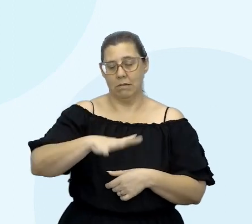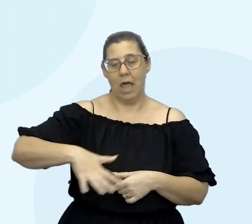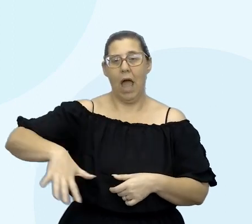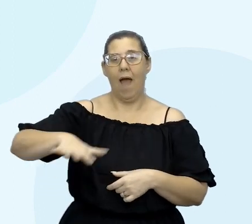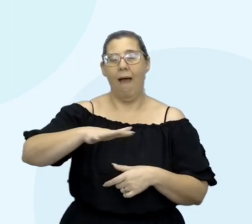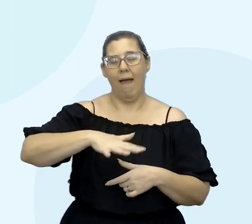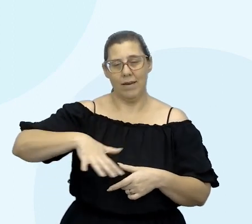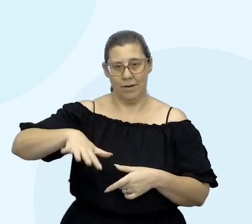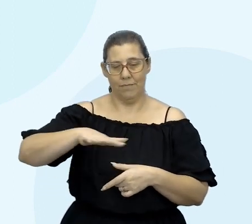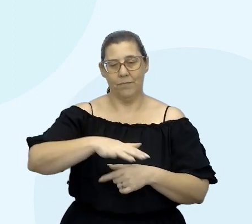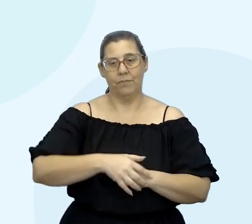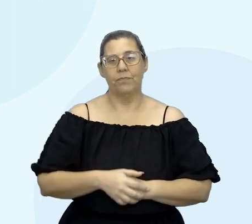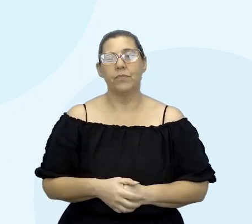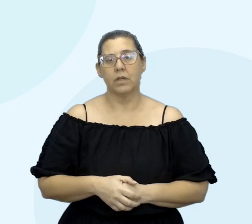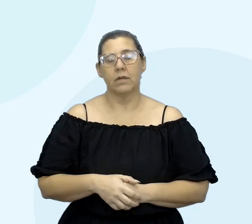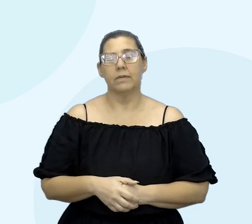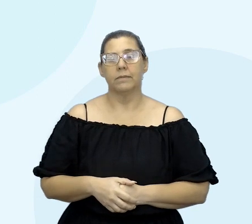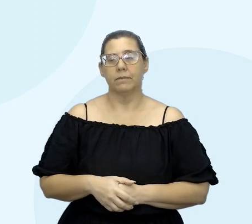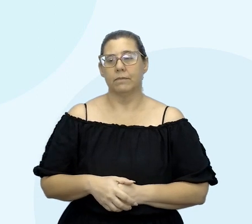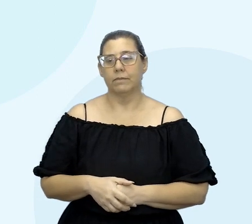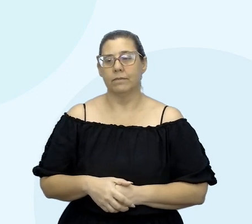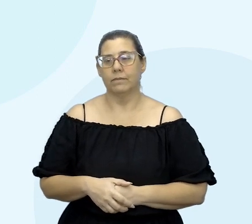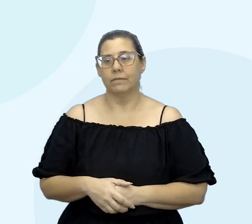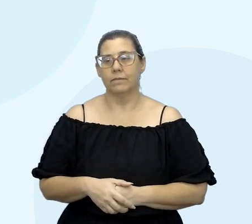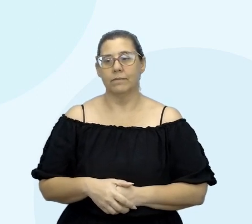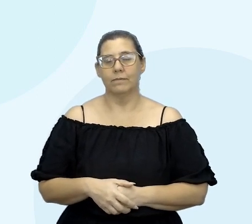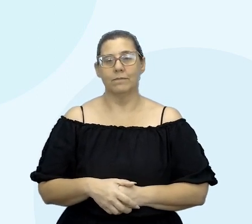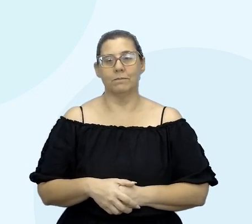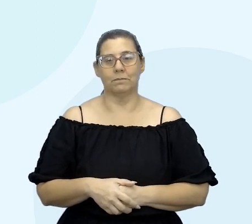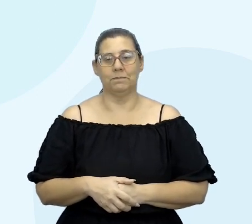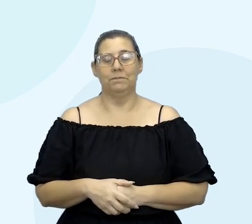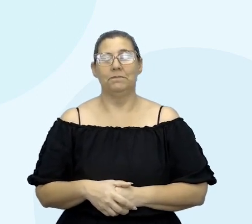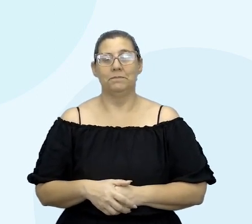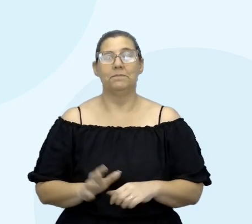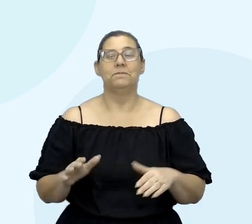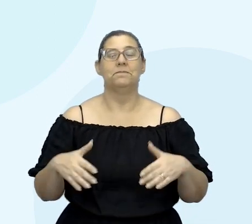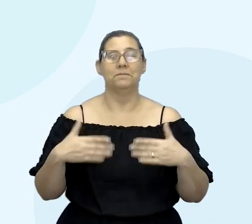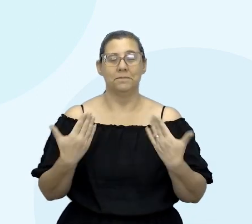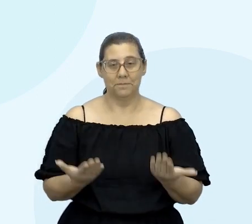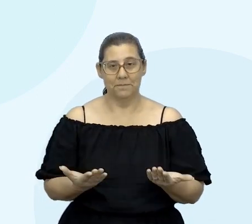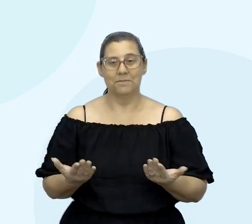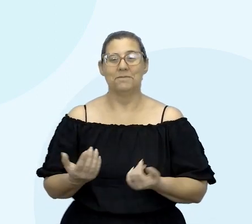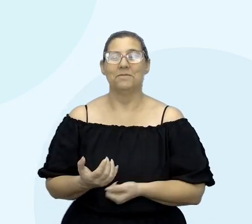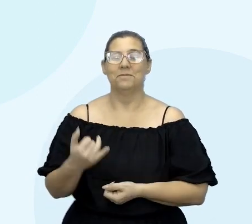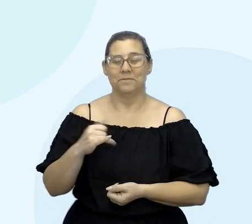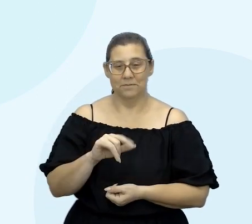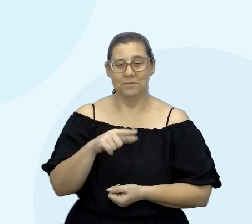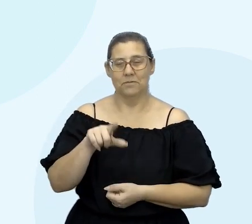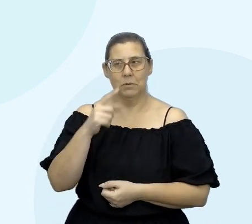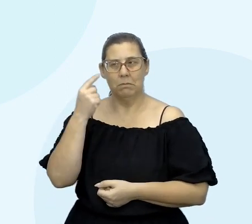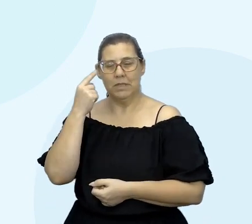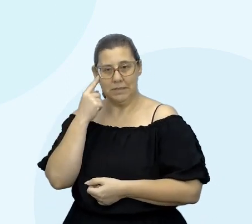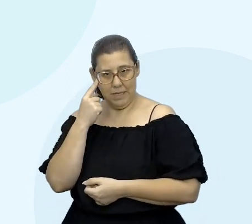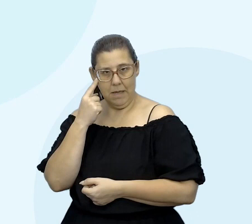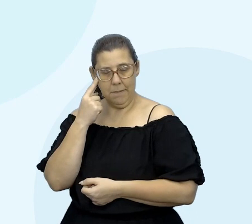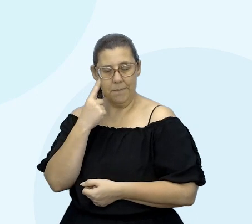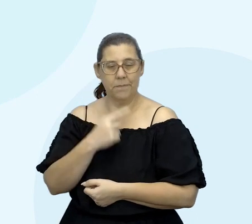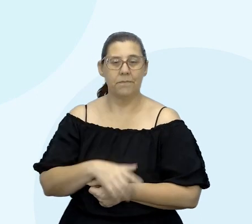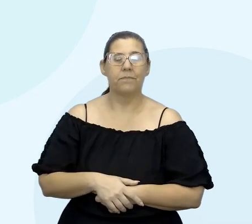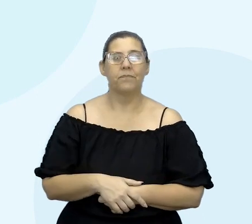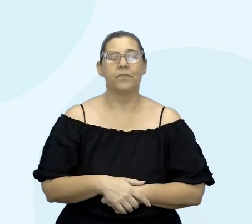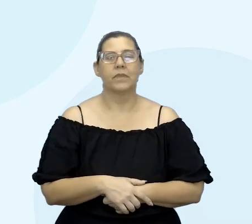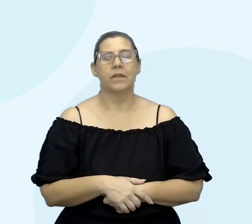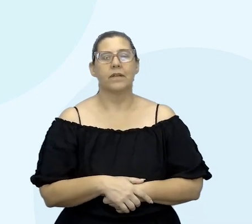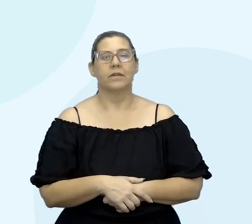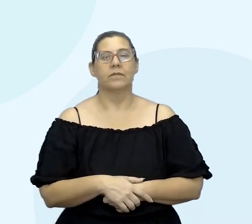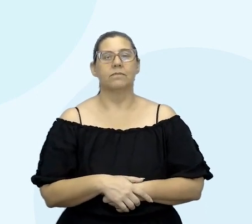área que ocupará, tá? Então, se vocês forem parar para pensar, desculpa. Se